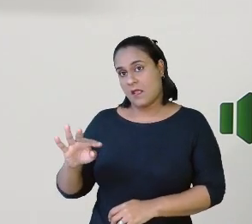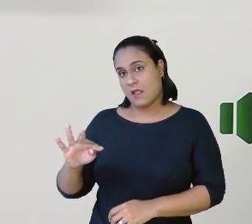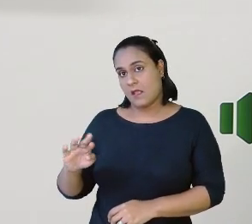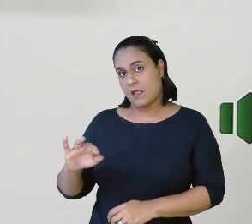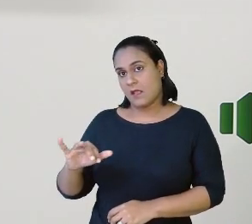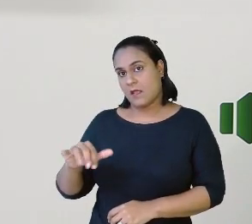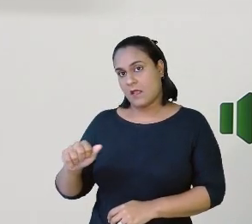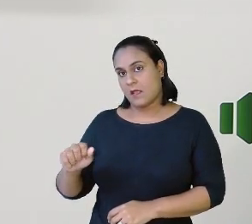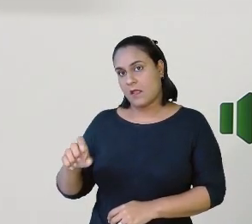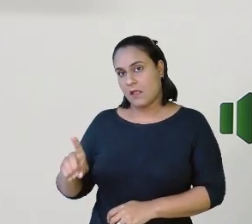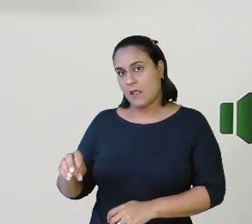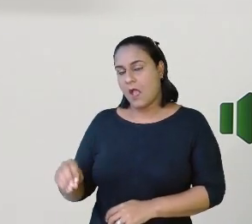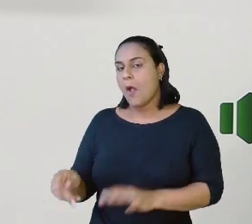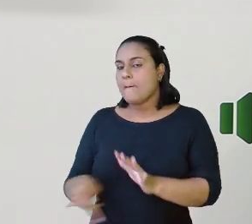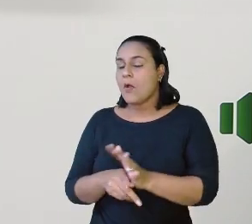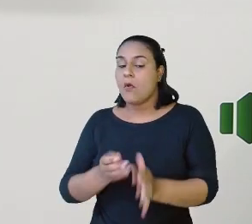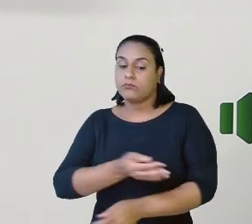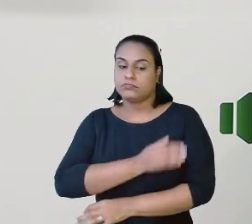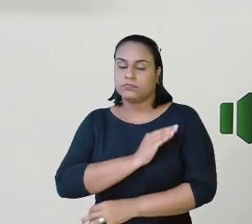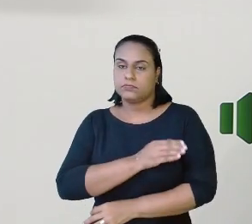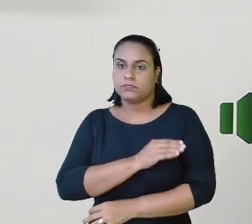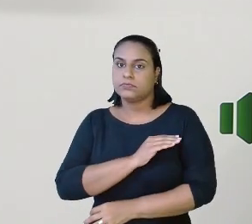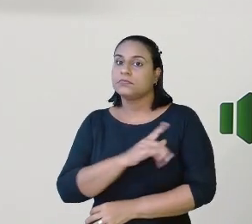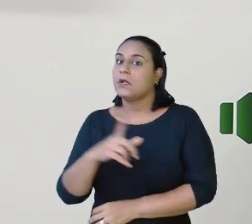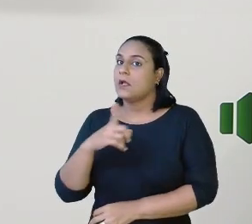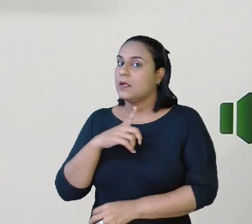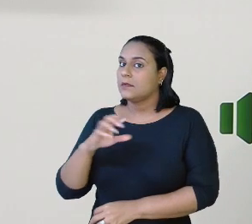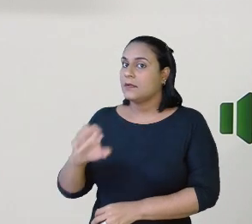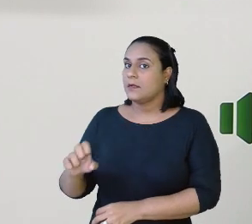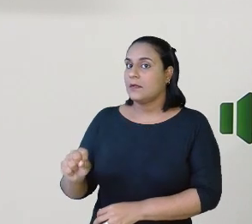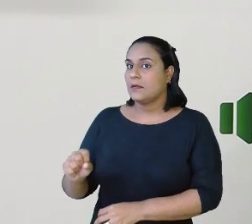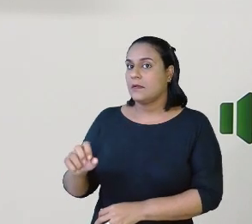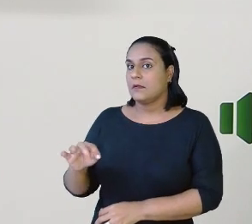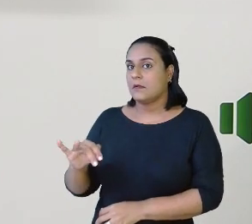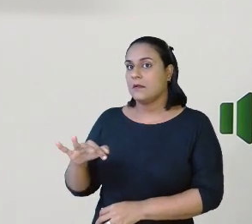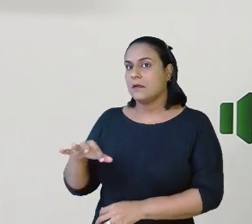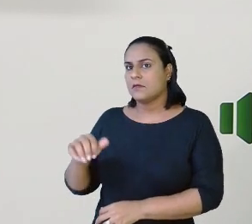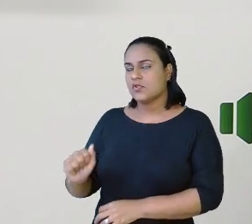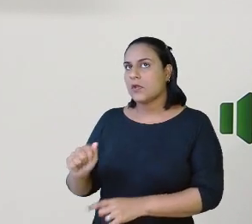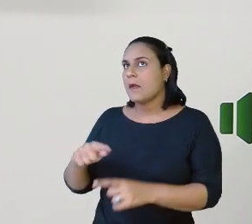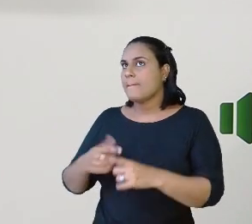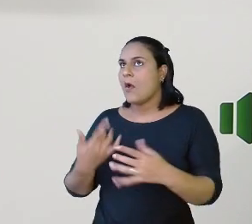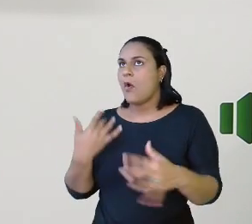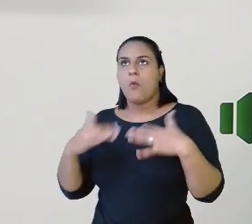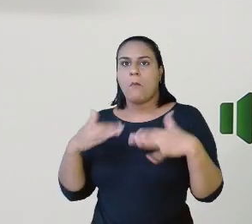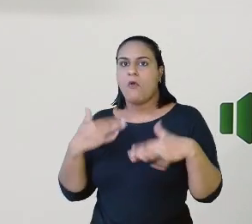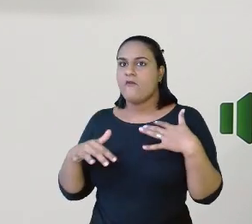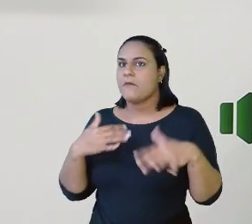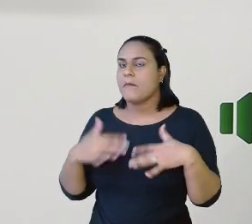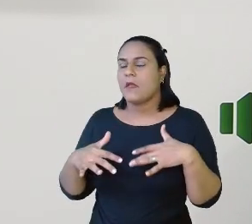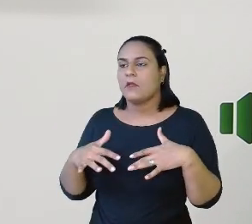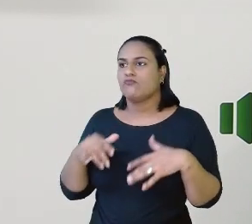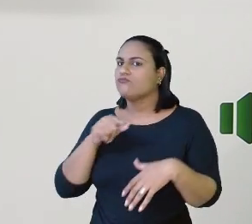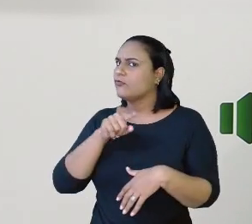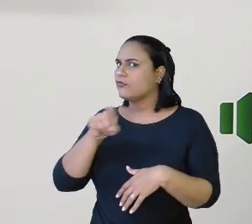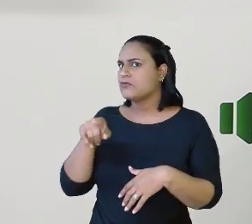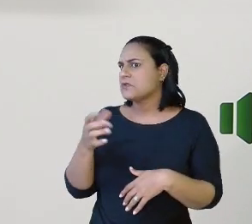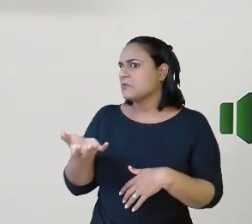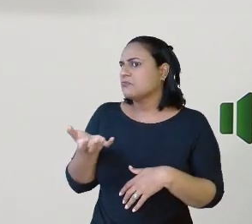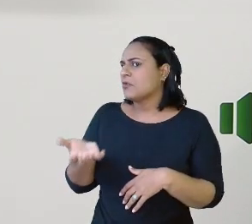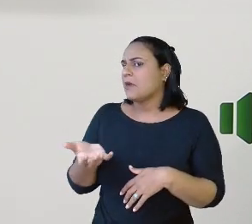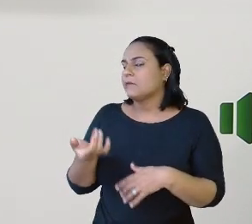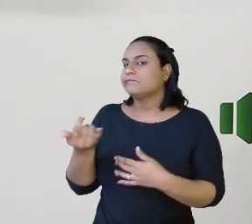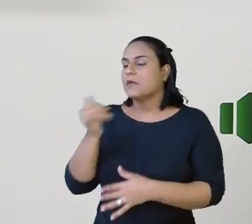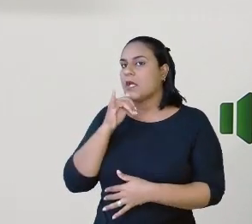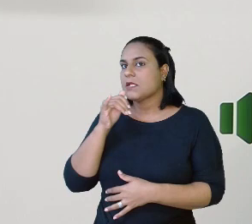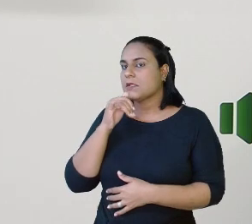tem estrias, mas a contração é involuntária. O que seria essa contração involuntária?